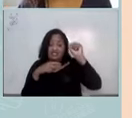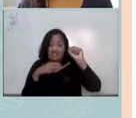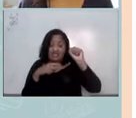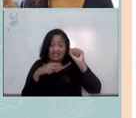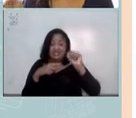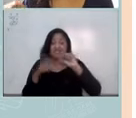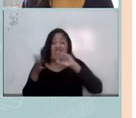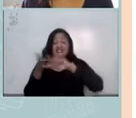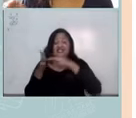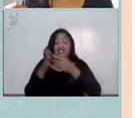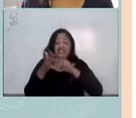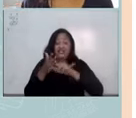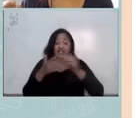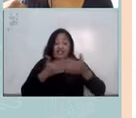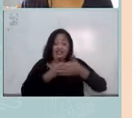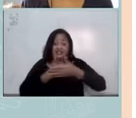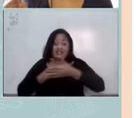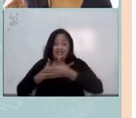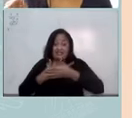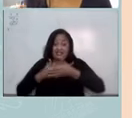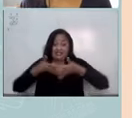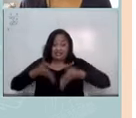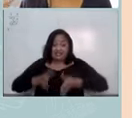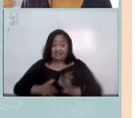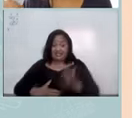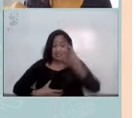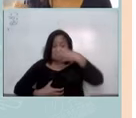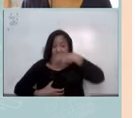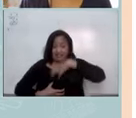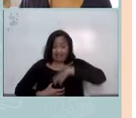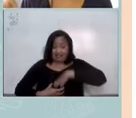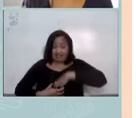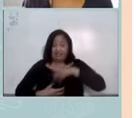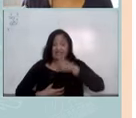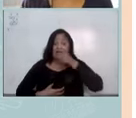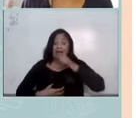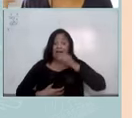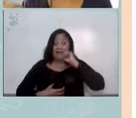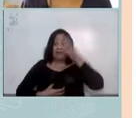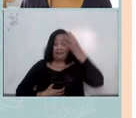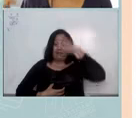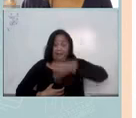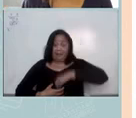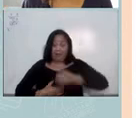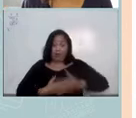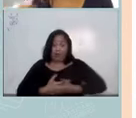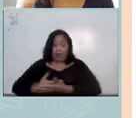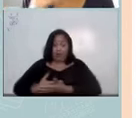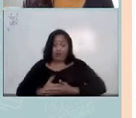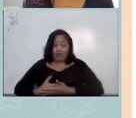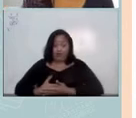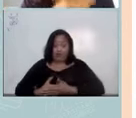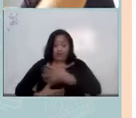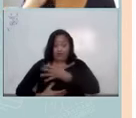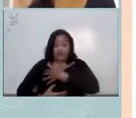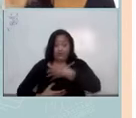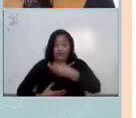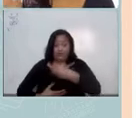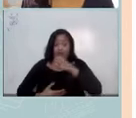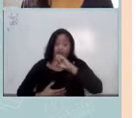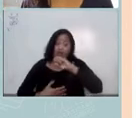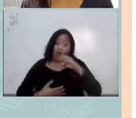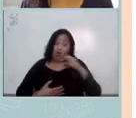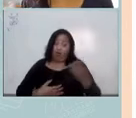gestação. Então, são aquelas doenças que vão ser transmitidas da mãe para o bebê, da mãe para o filho. Ou